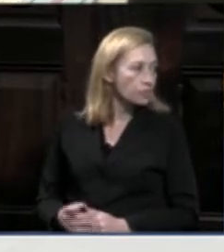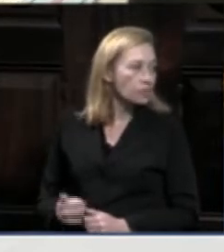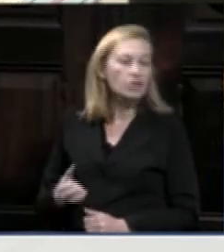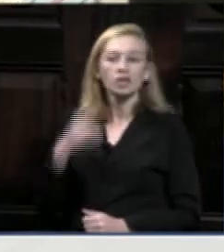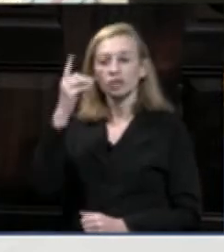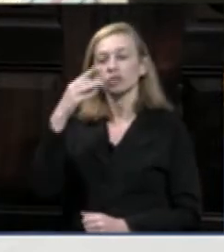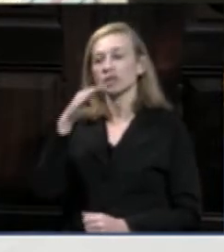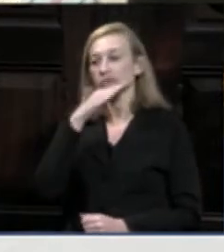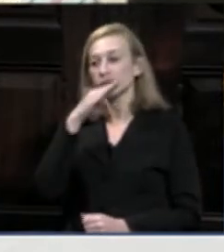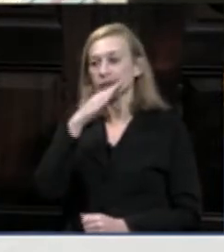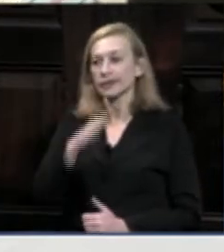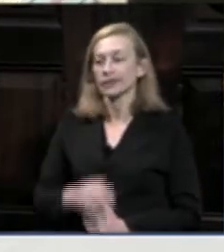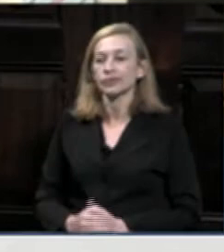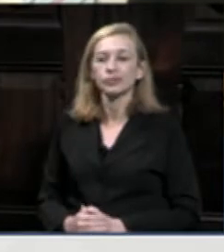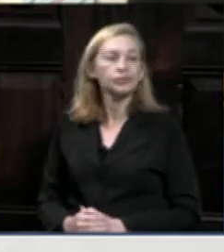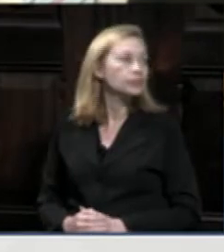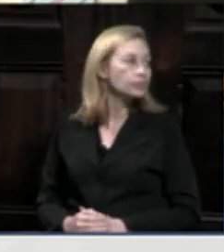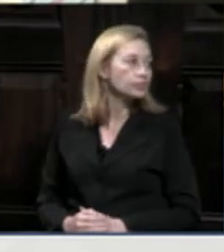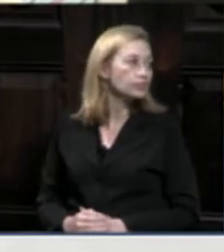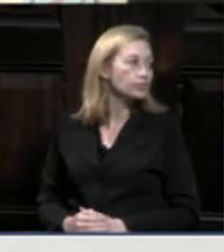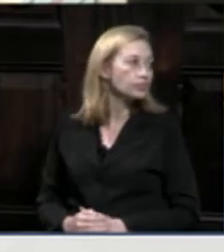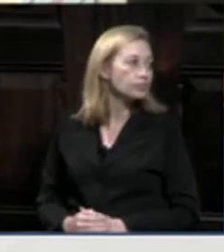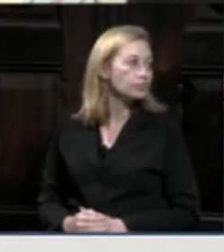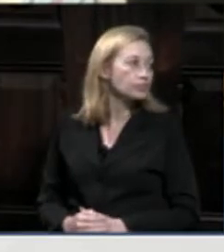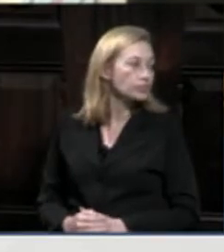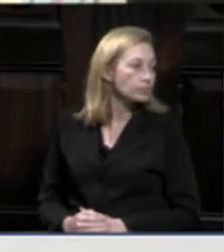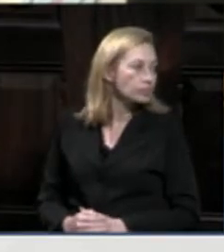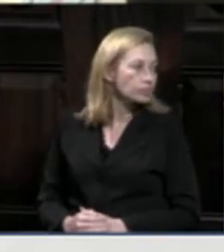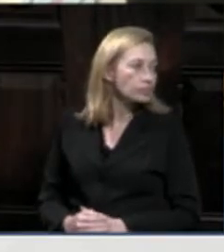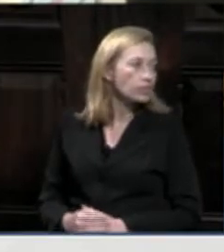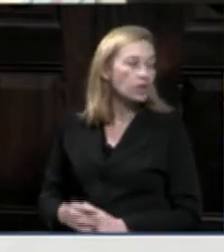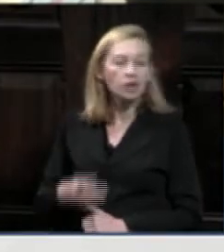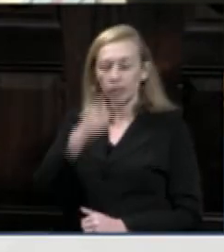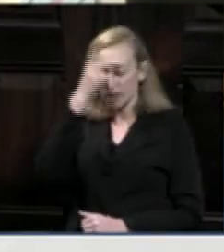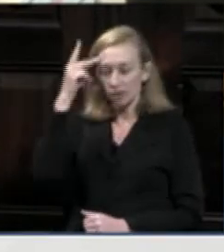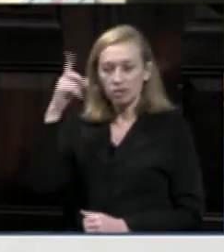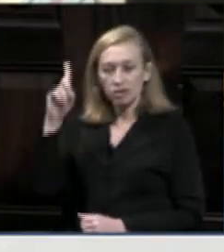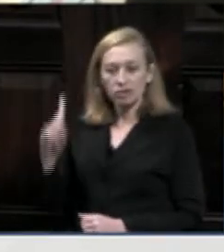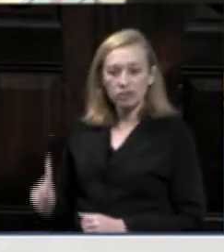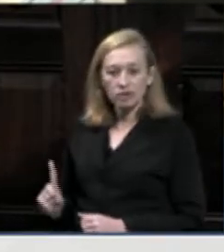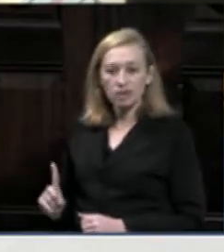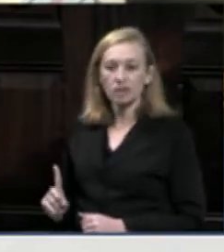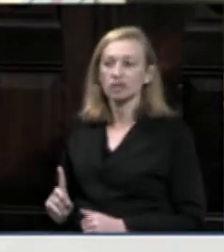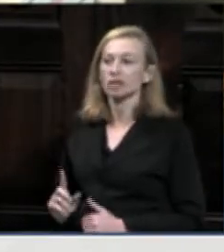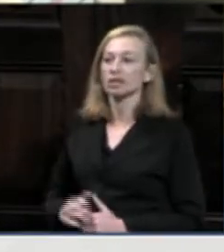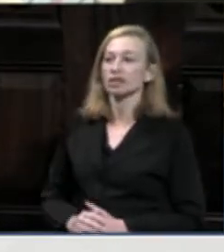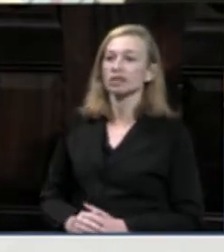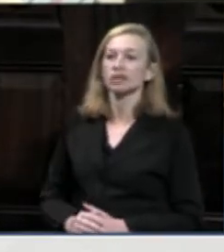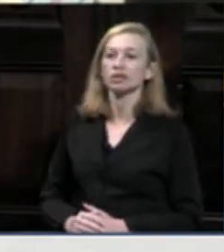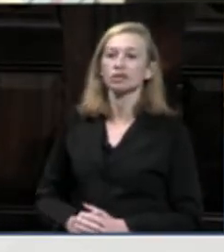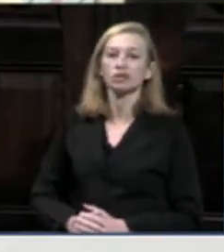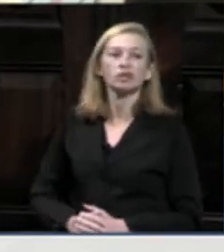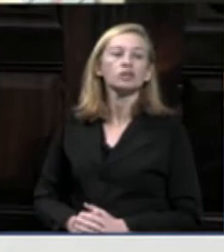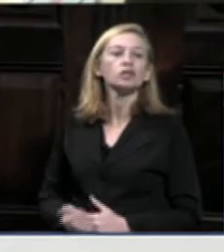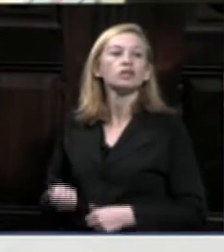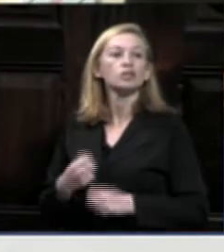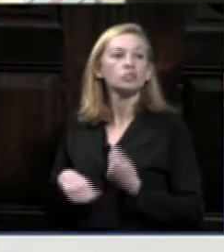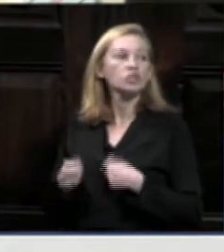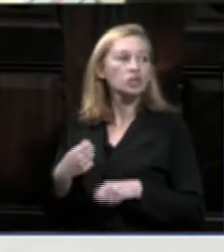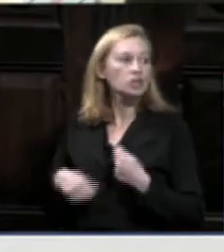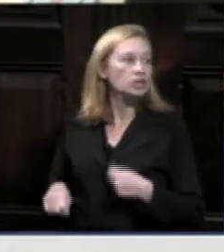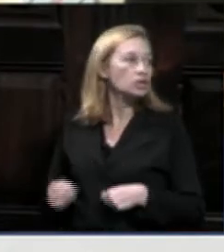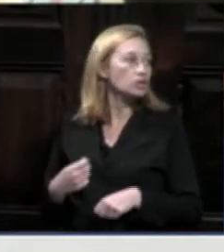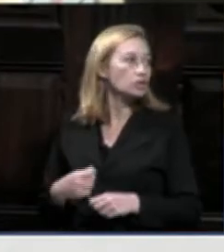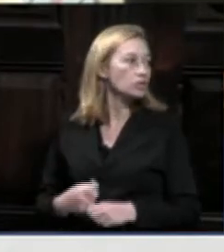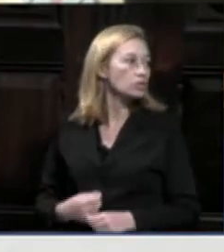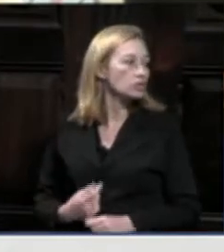Mangueira. Pendendo de pareceres das comissões de pessoa com deficiência, economia, indústria e comércio, de orçamento, finanças, fiscalização financeira e controle das emendas de plenário.